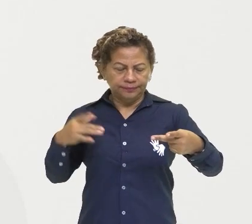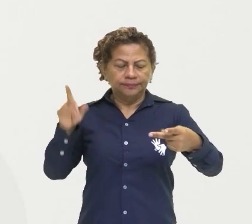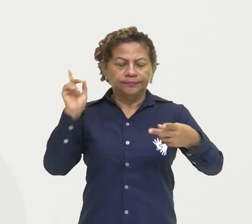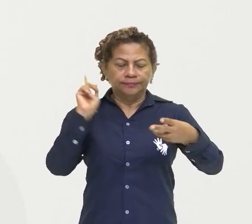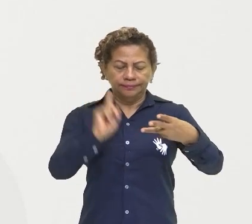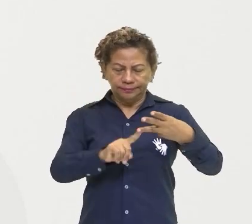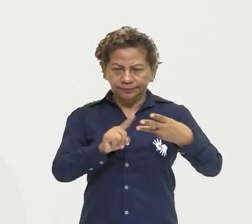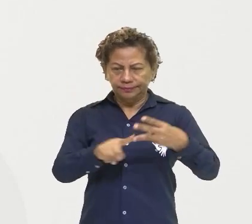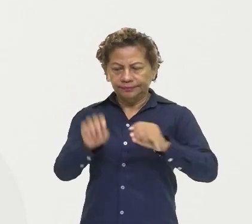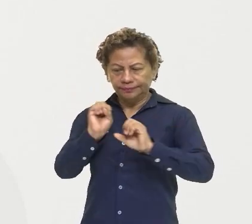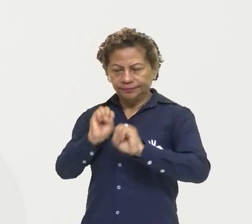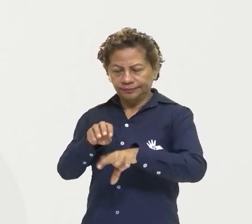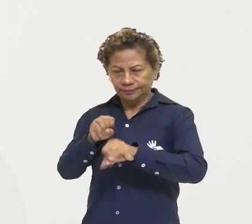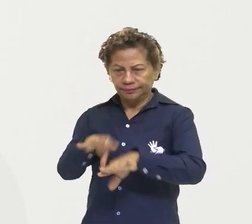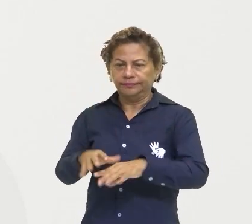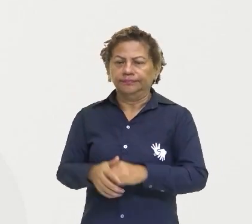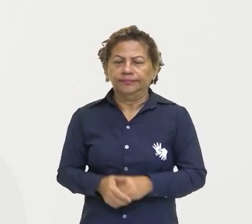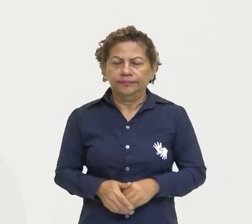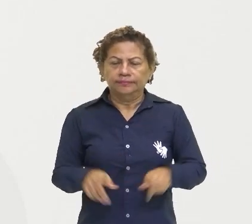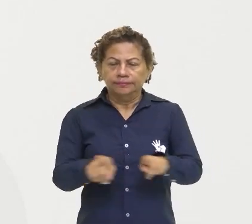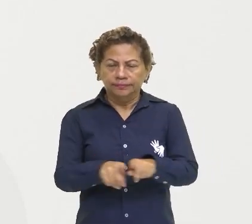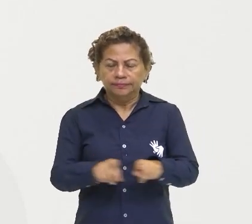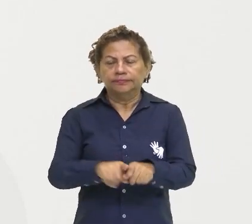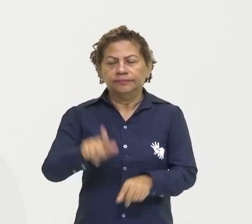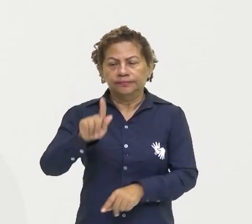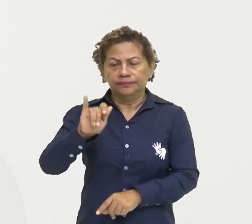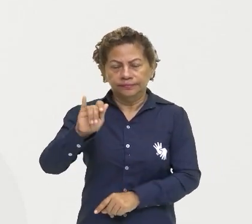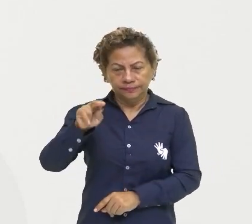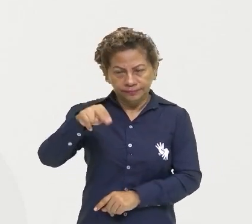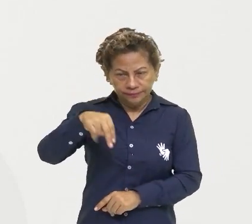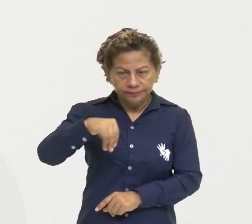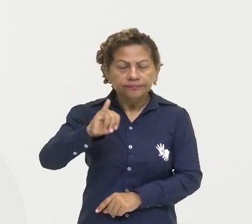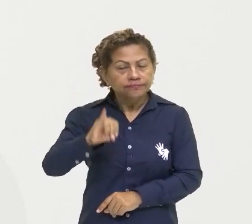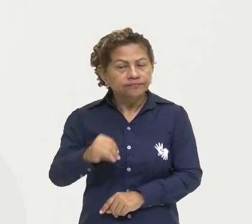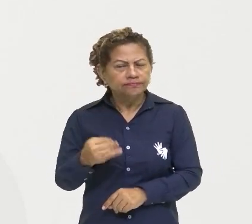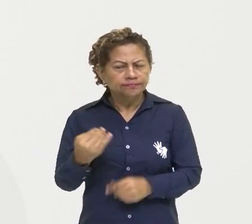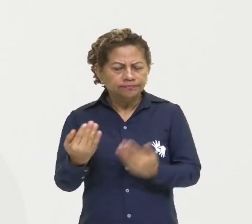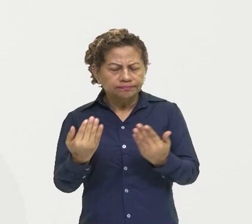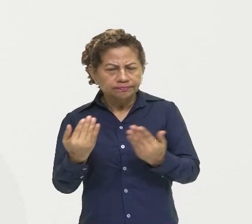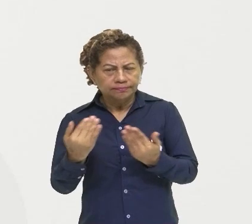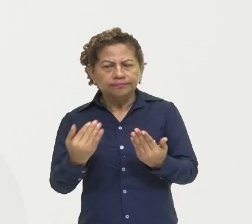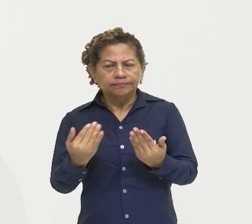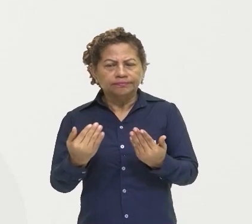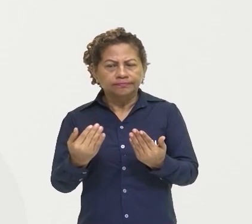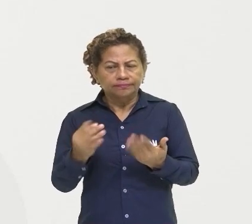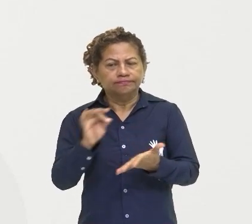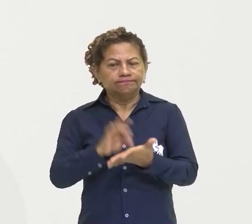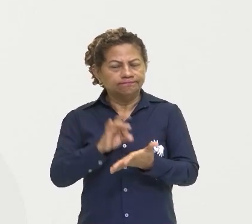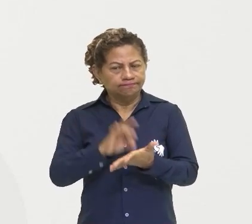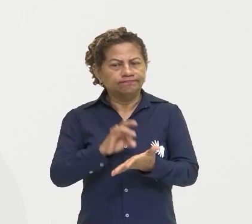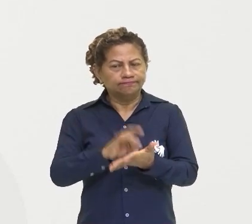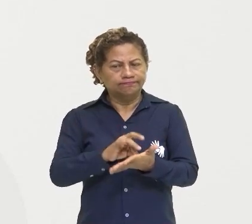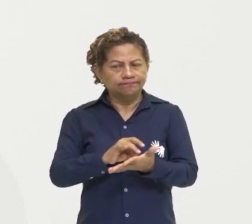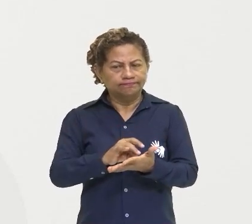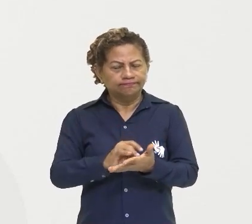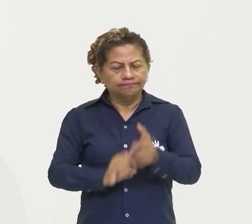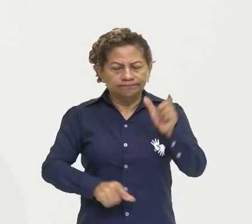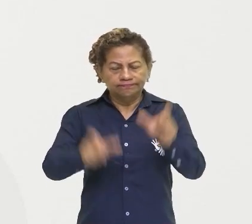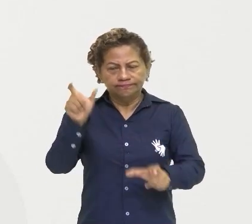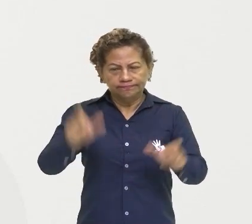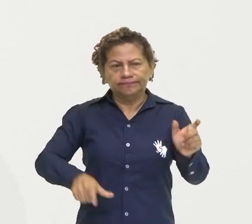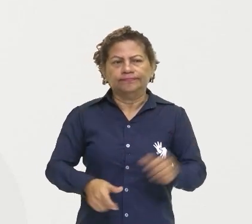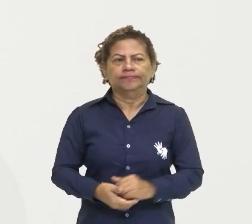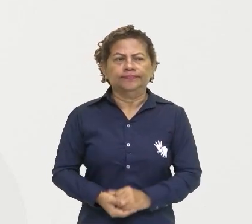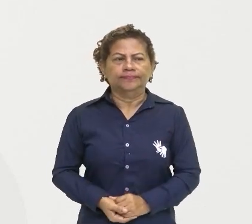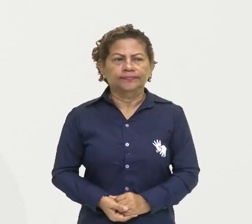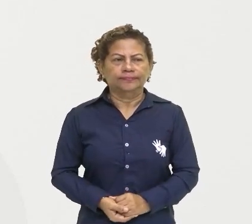metodologia melhor, que dá indicadores socioeconômicos um pouco mais parecidos com a realidade, certo? Bem,